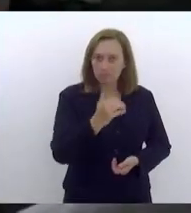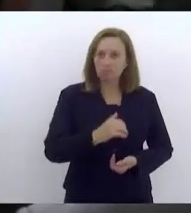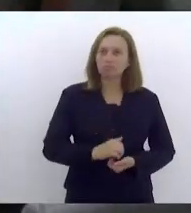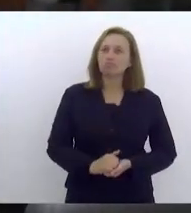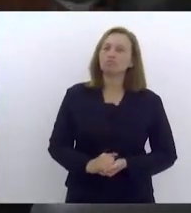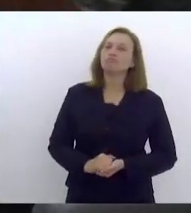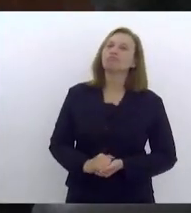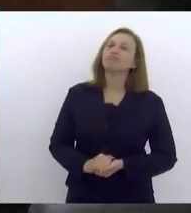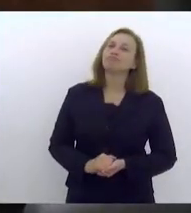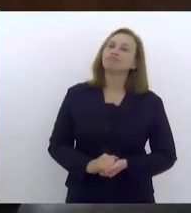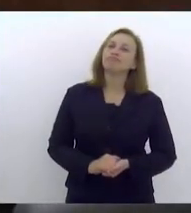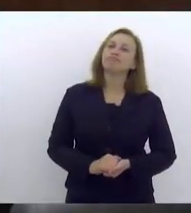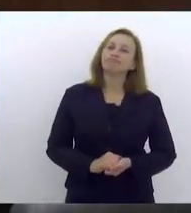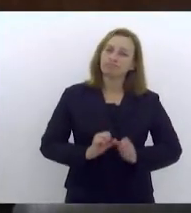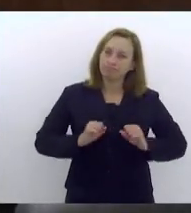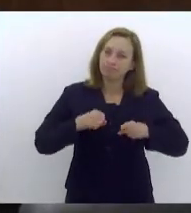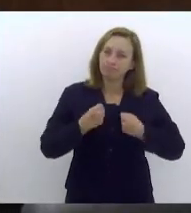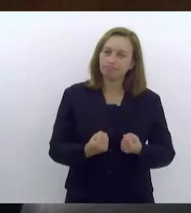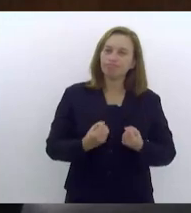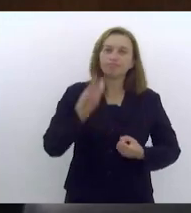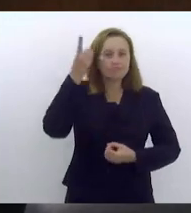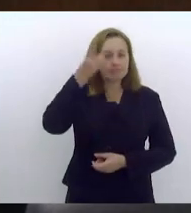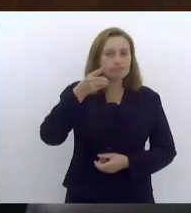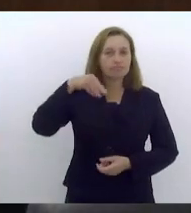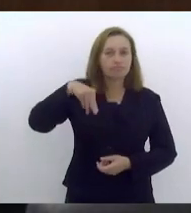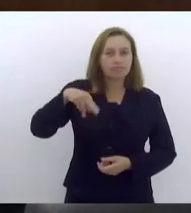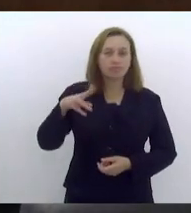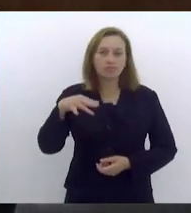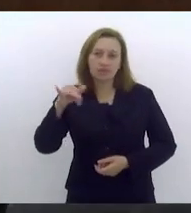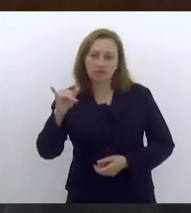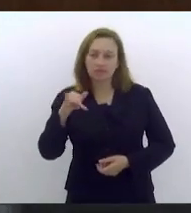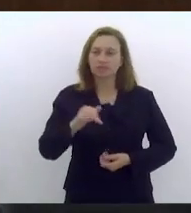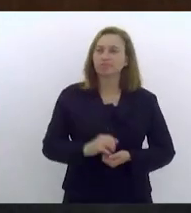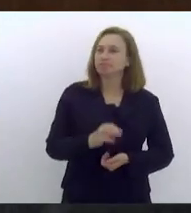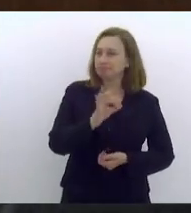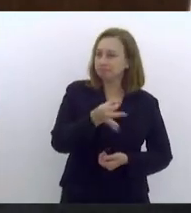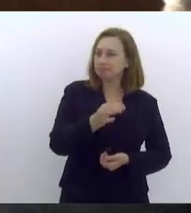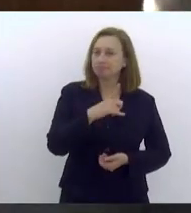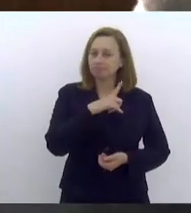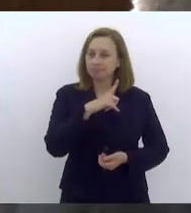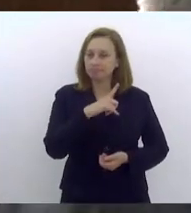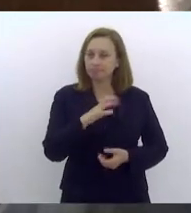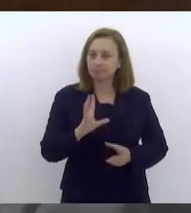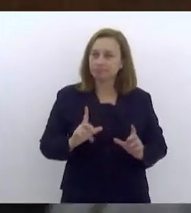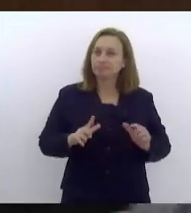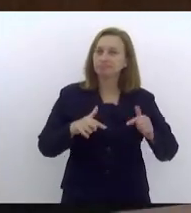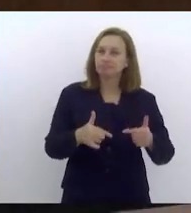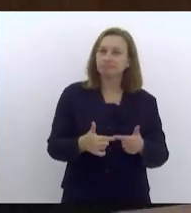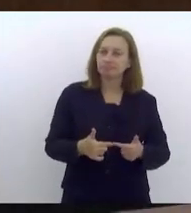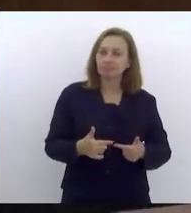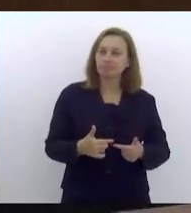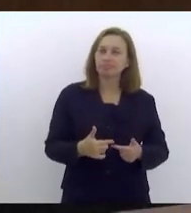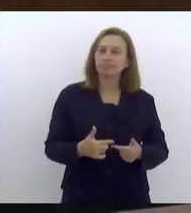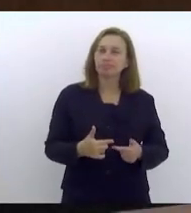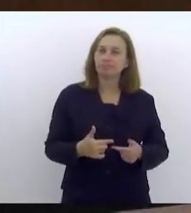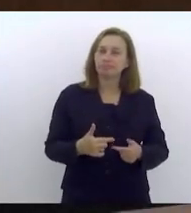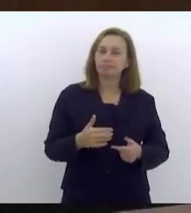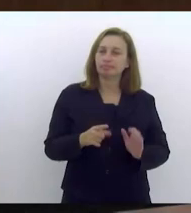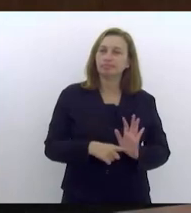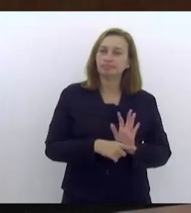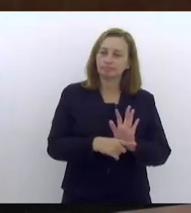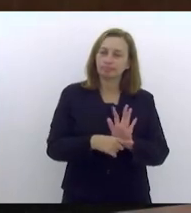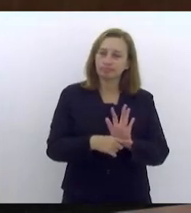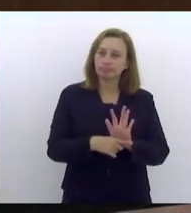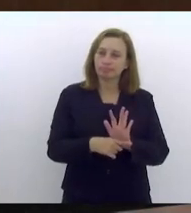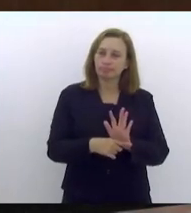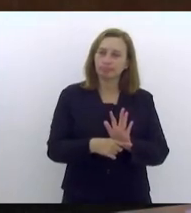agradecer o empenho do deputado Munir Neto, que tenho absoluta certeza que vai fazer o possível e o impossível para poder